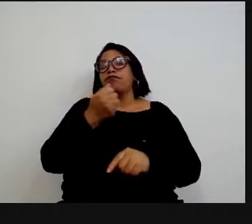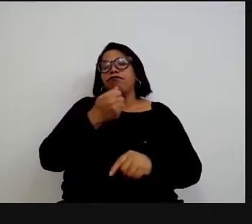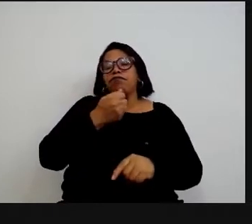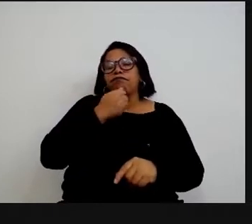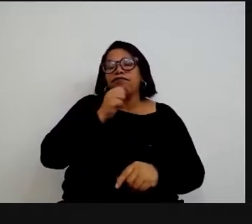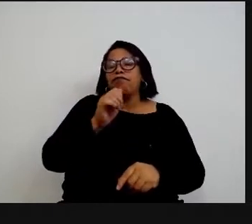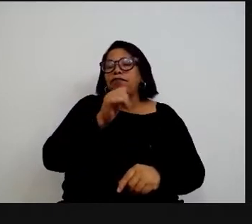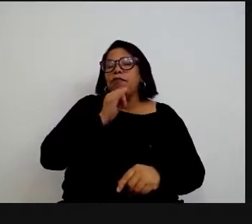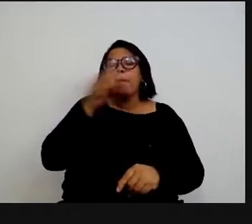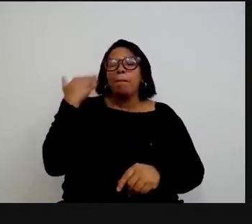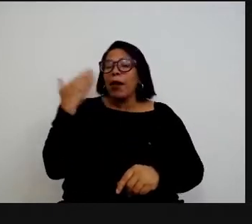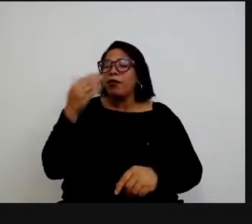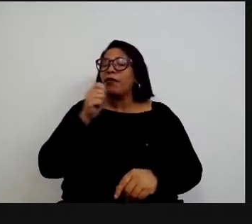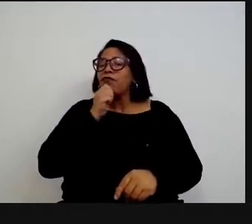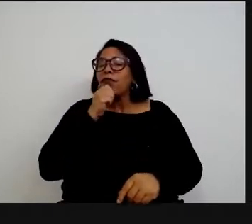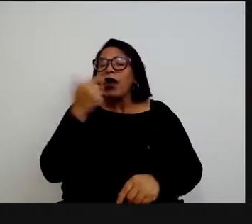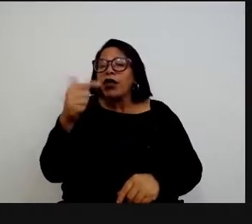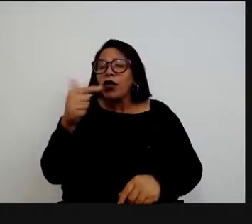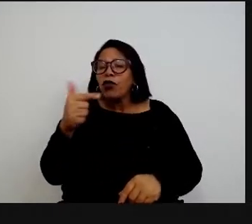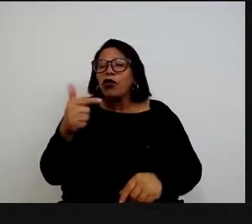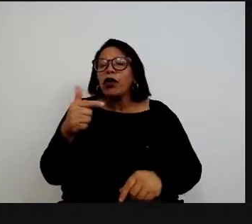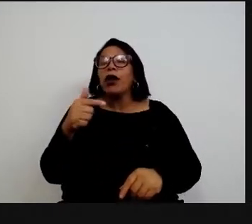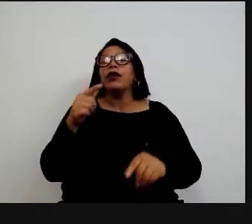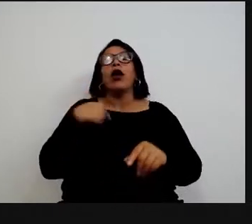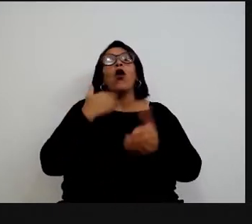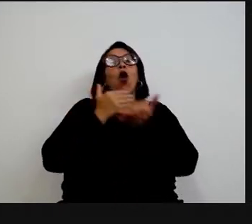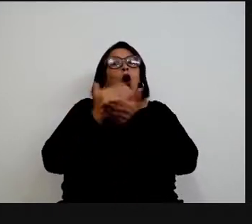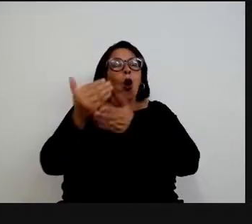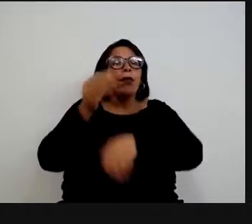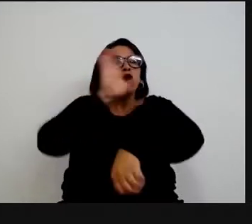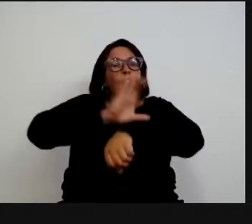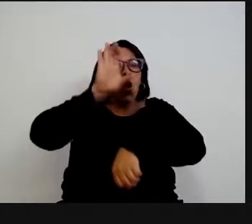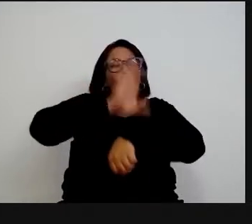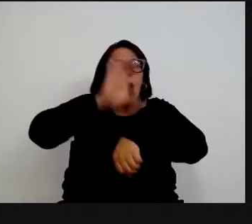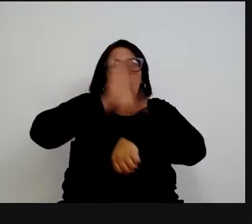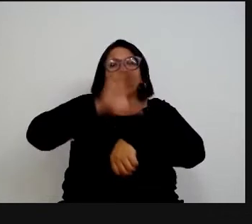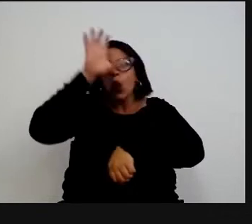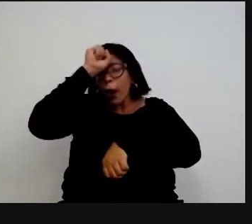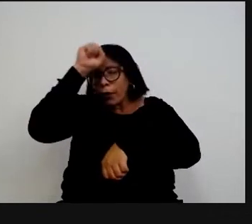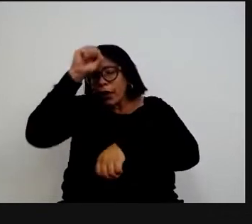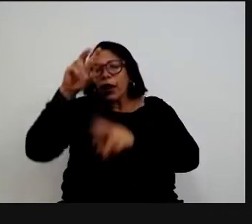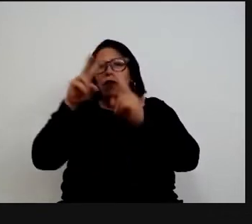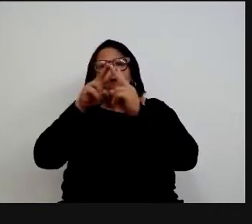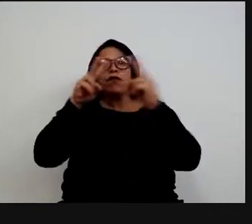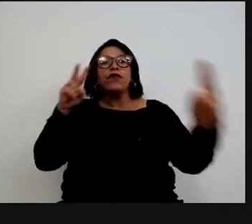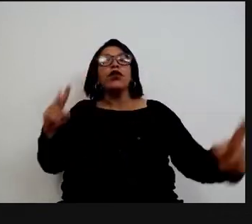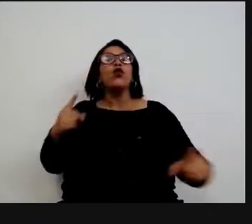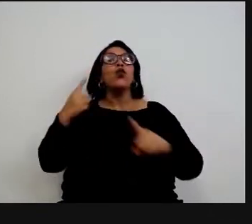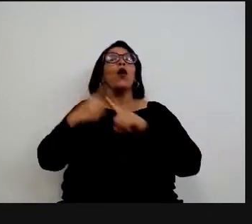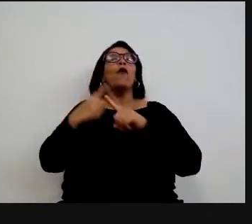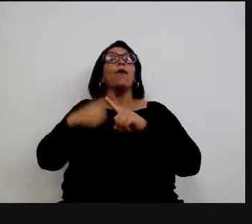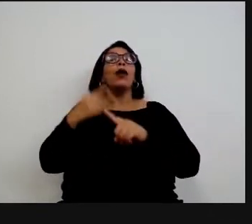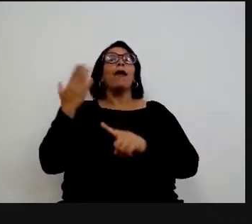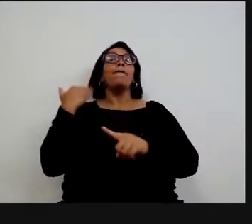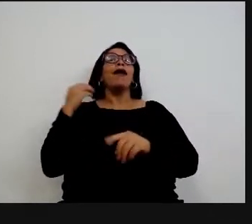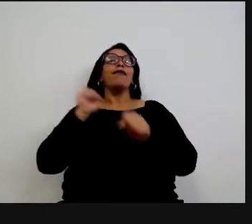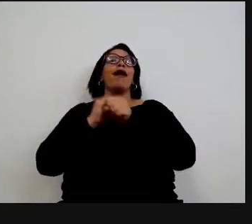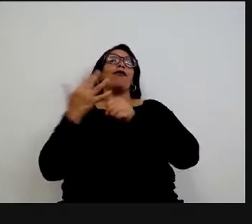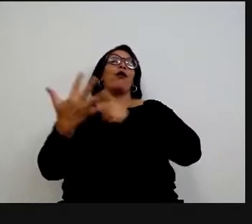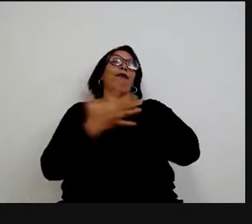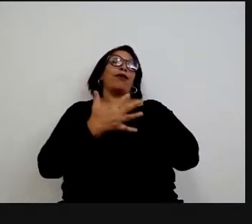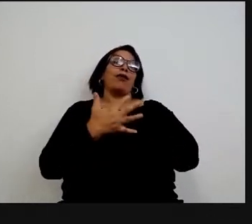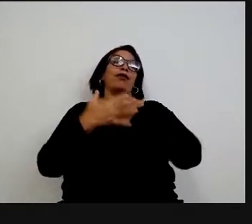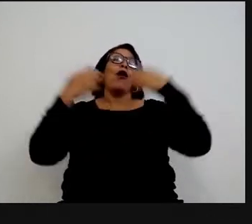atividade certinho do que você vai fazer curso, né? Então, a IVG significa ali